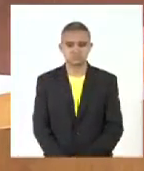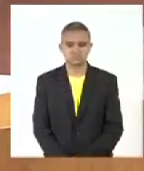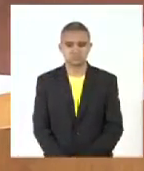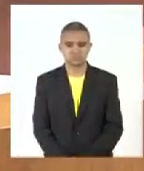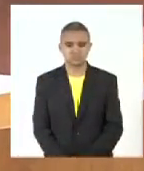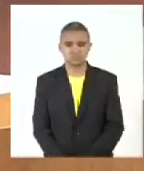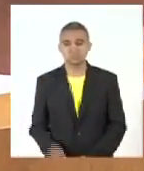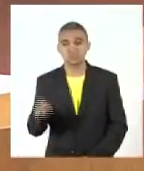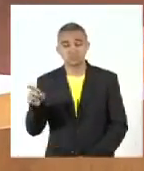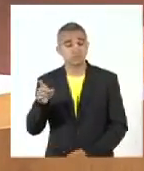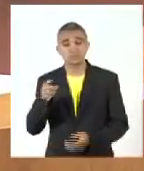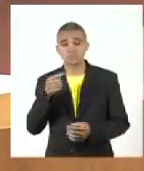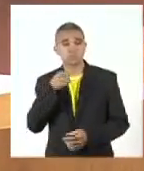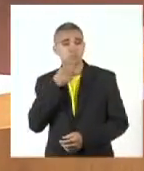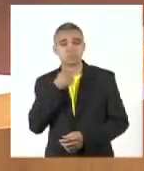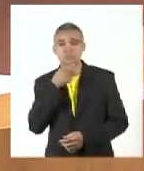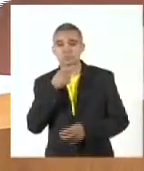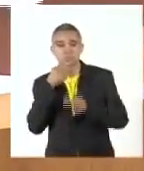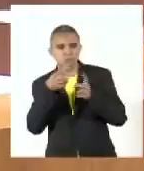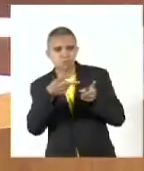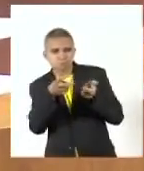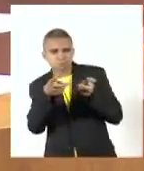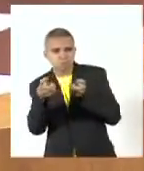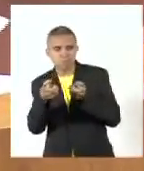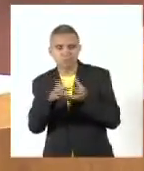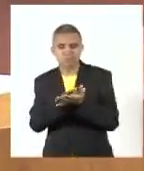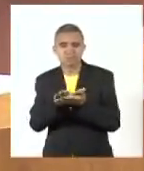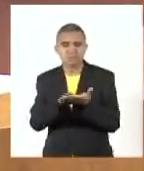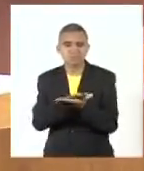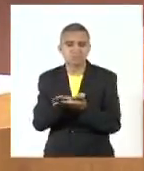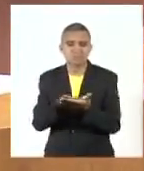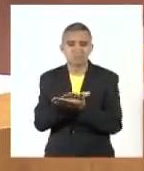Ele não consegue. Aí vem a polícia,